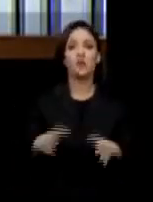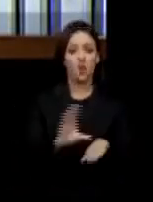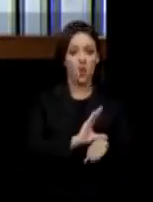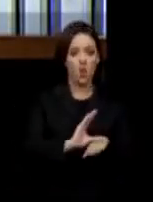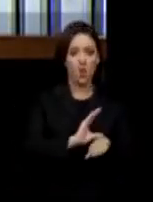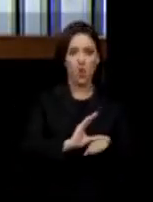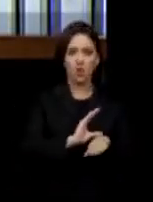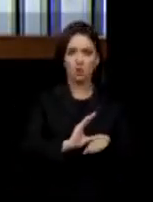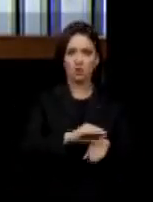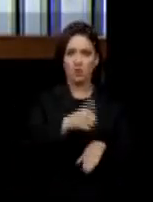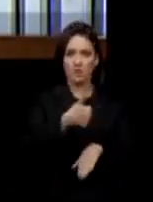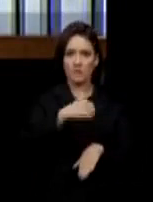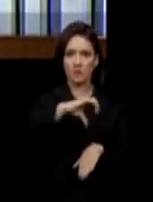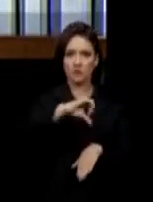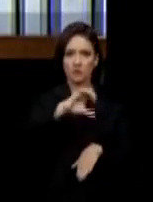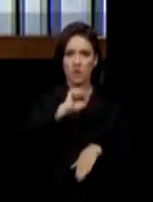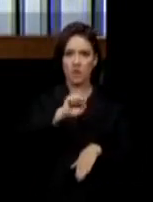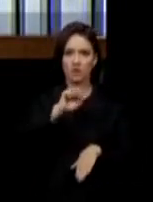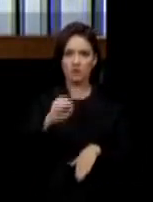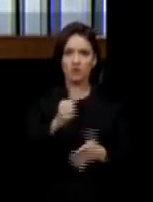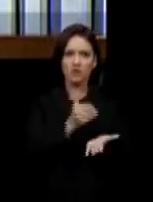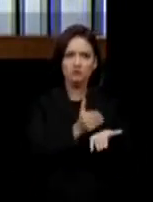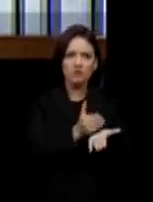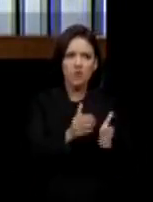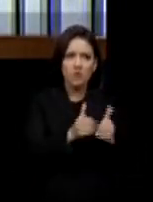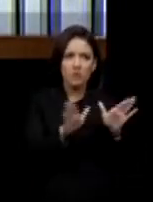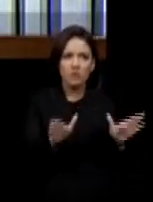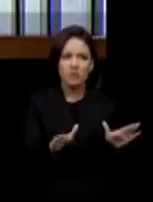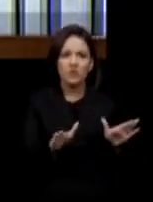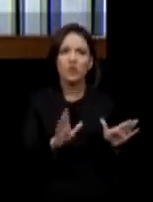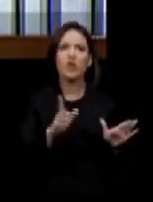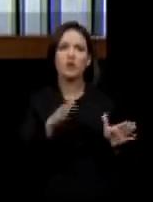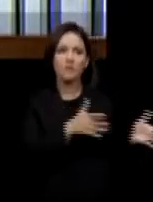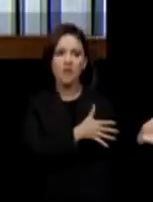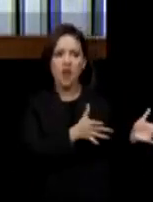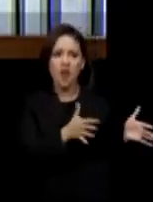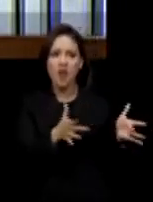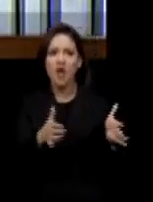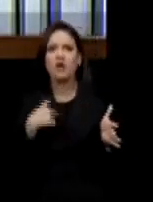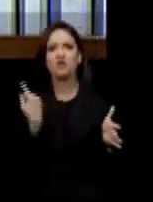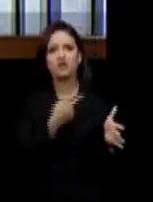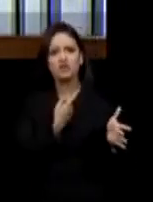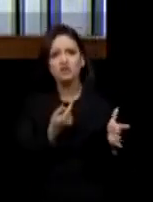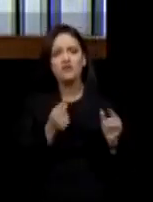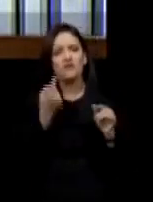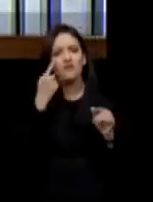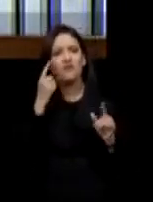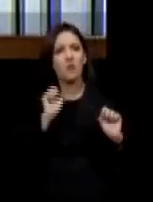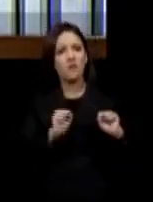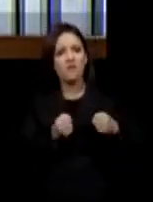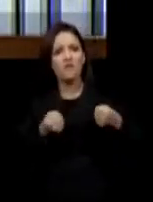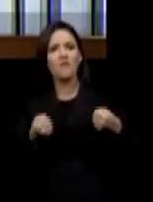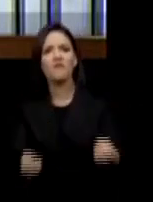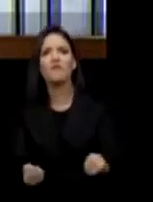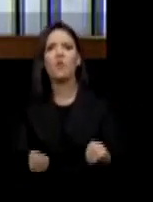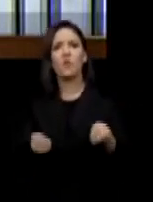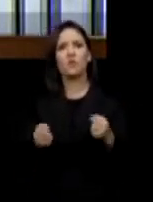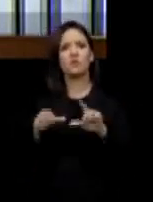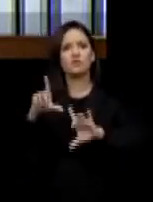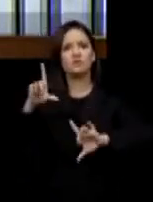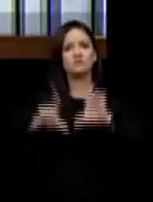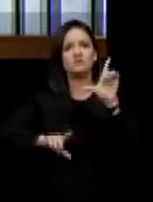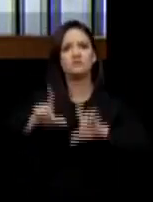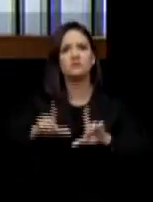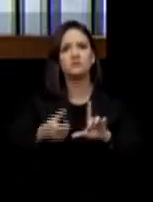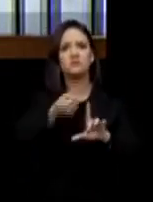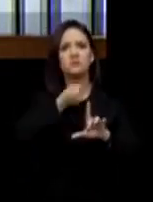Constituição de 1988, temos assistido ao contínuo avanço e fortalecimento das